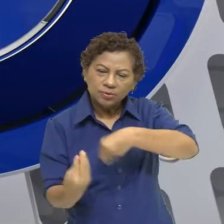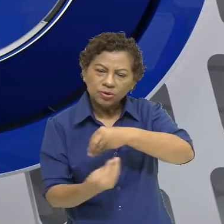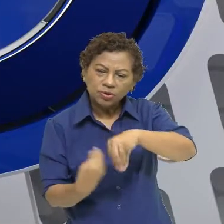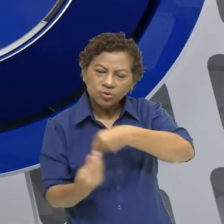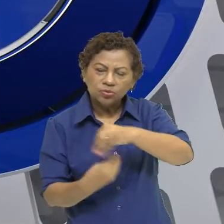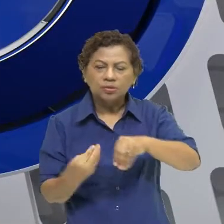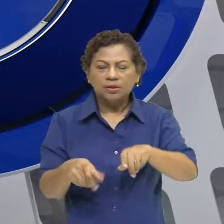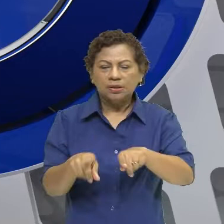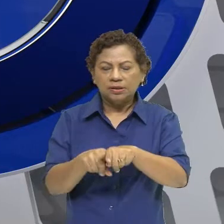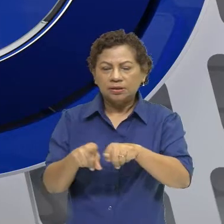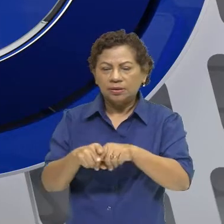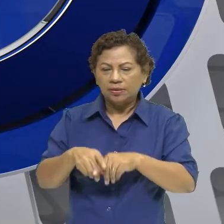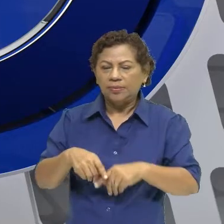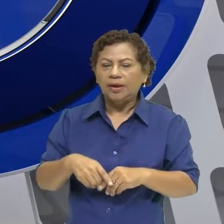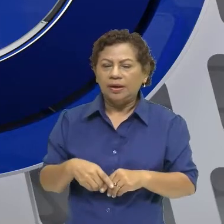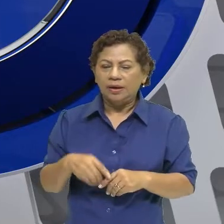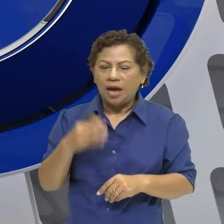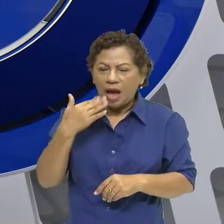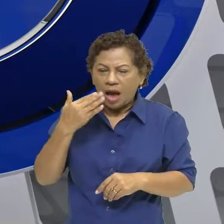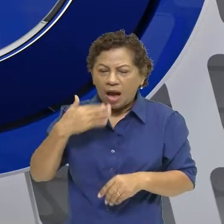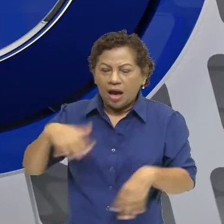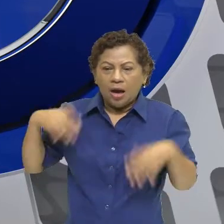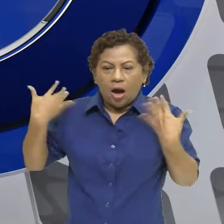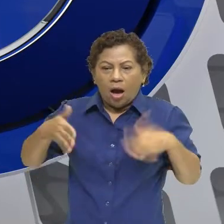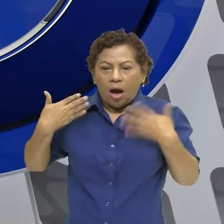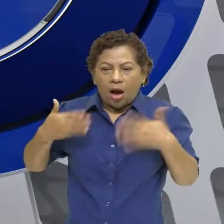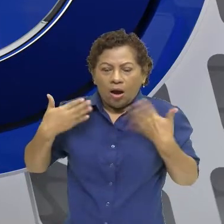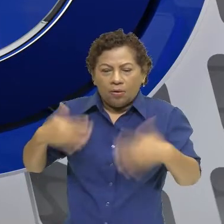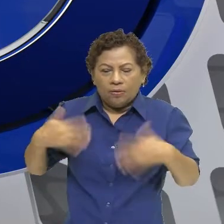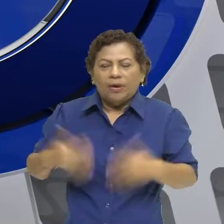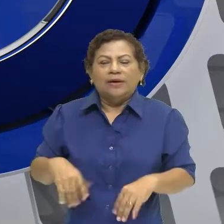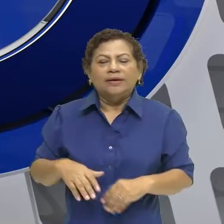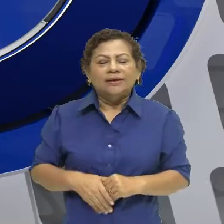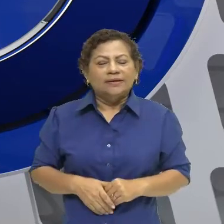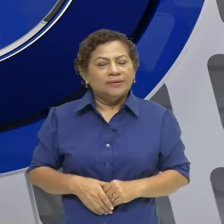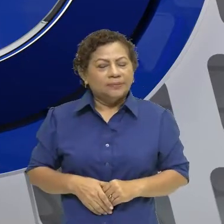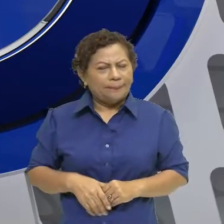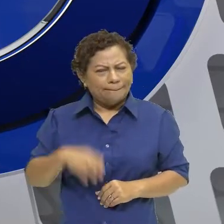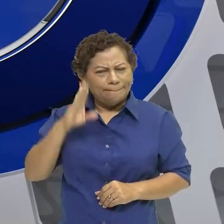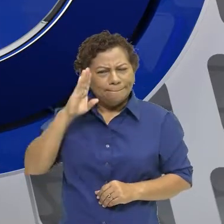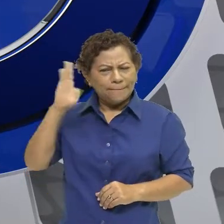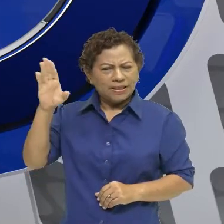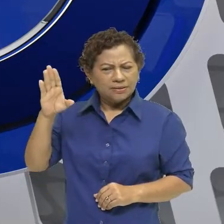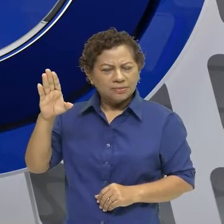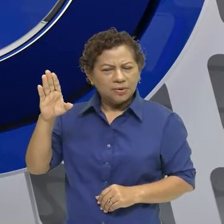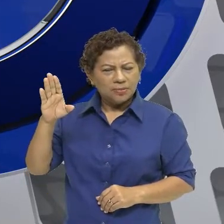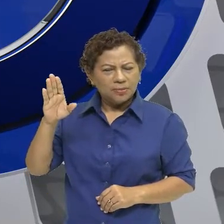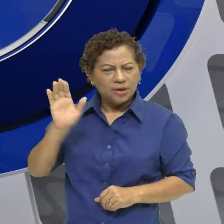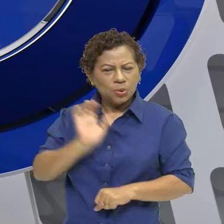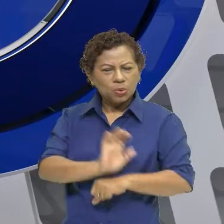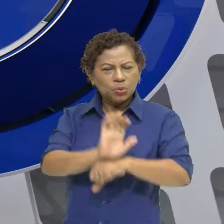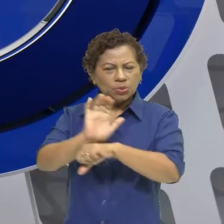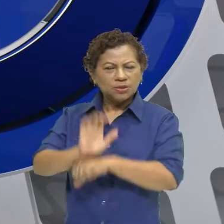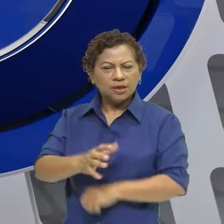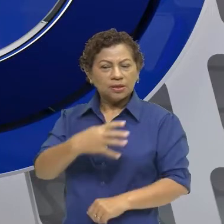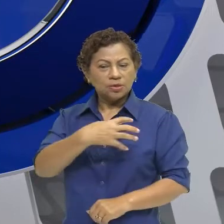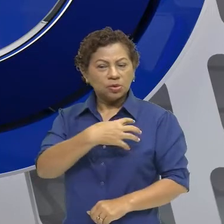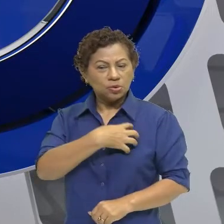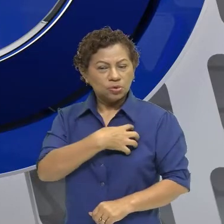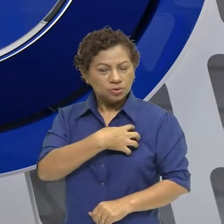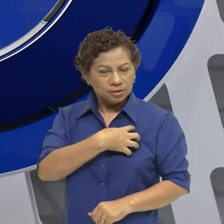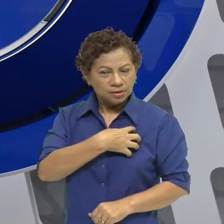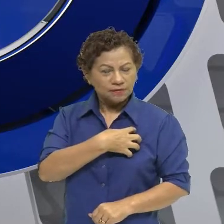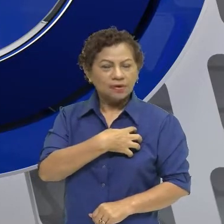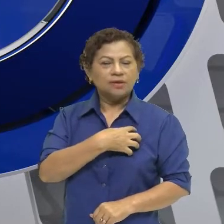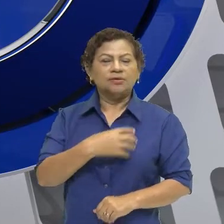e pimentas também. Eu tive a oportunidade de visitar Salvador, e Salvador ele fica no estado da Bahia, que